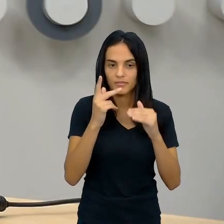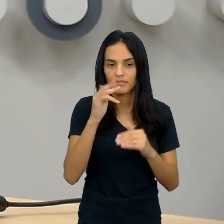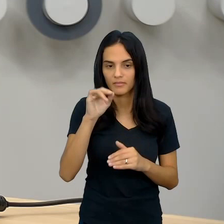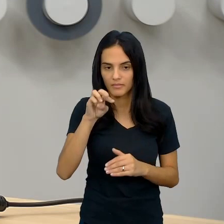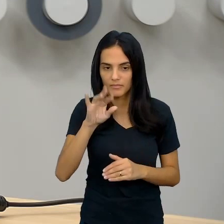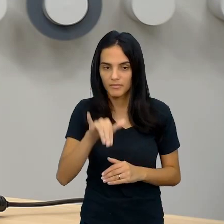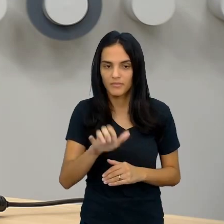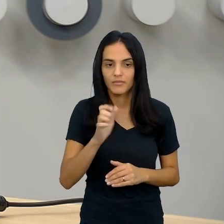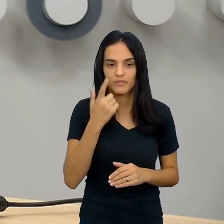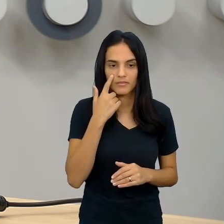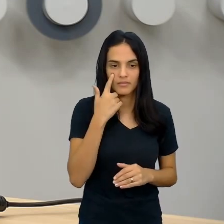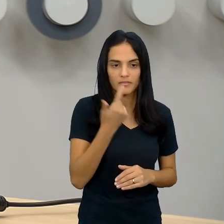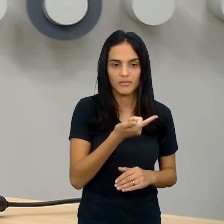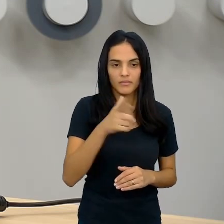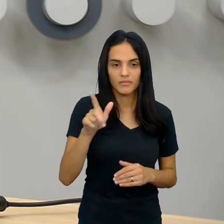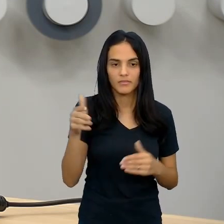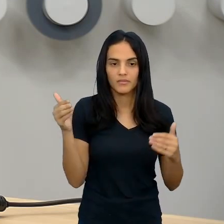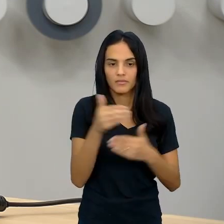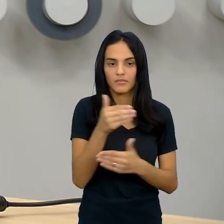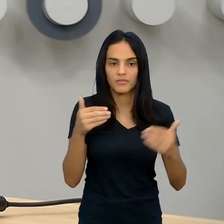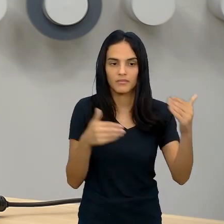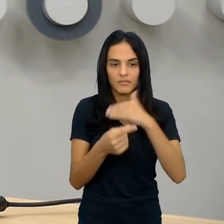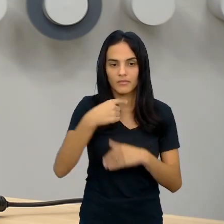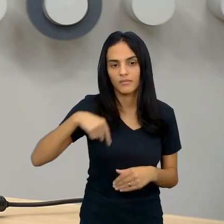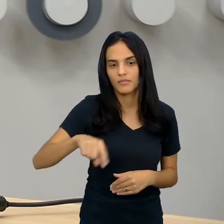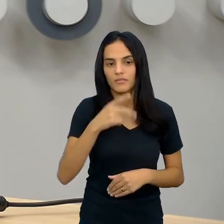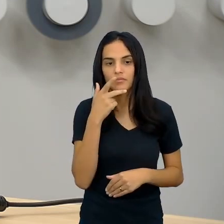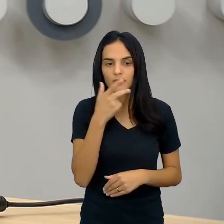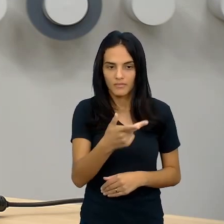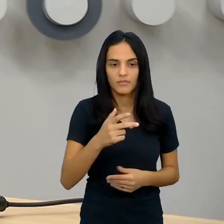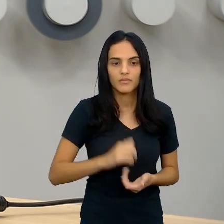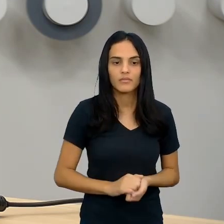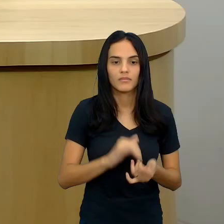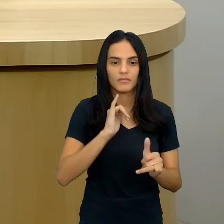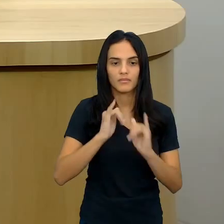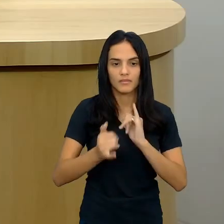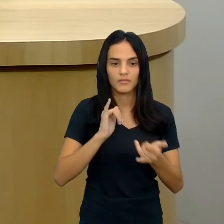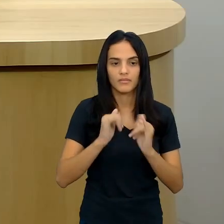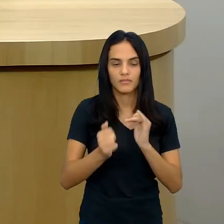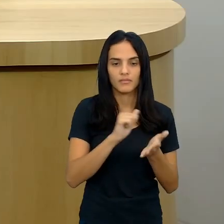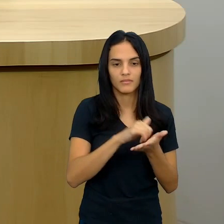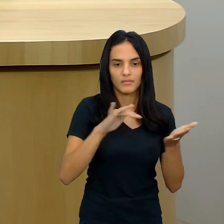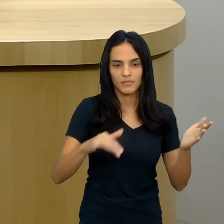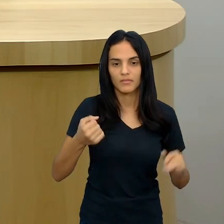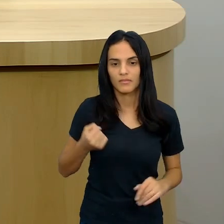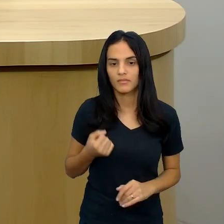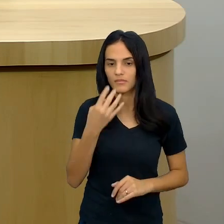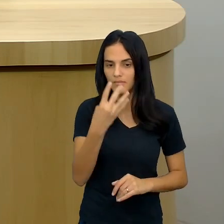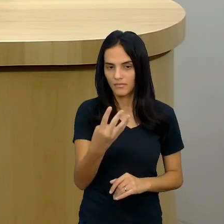Concordo, Terezinha. No próximo slide, nós vamos falar um pouquinho sobre eficiência energética, atividade